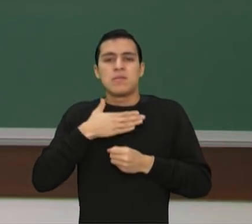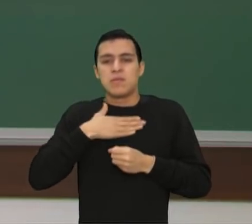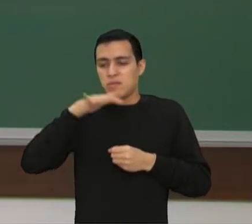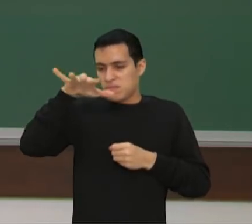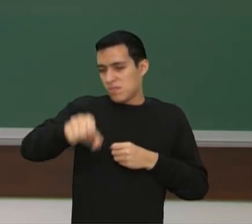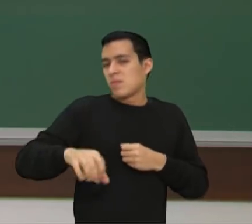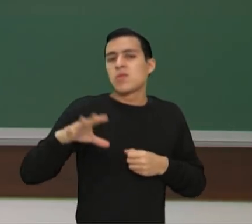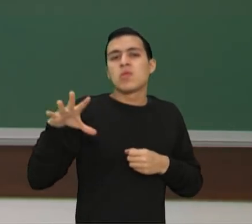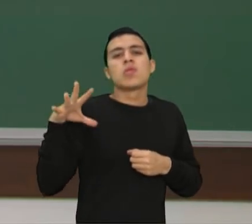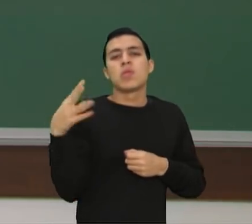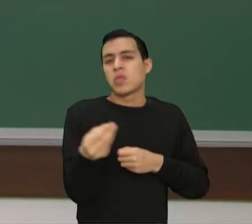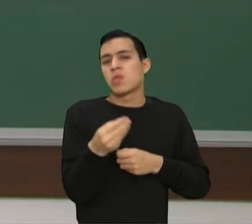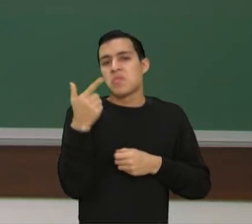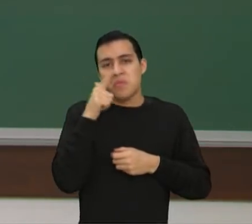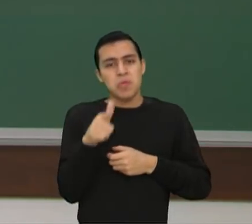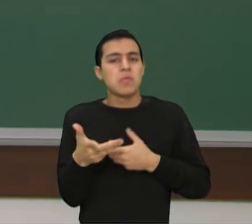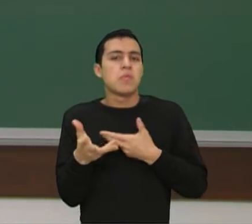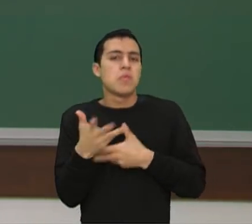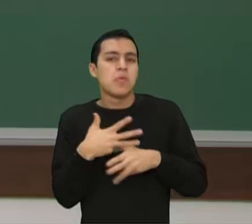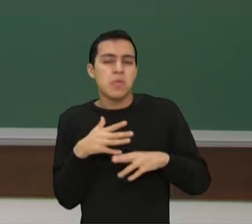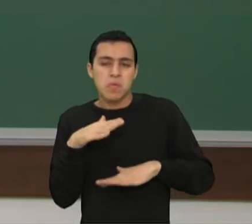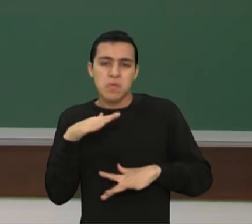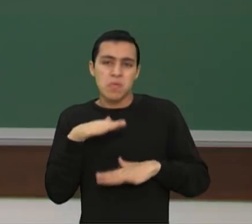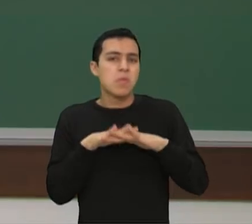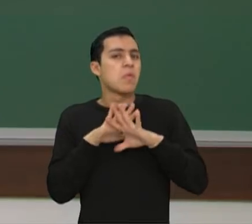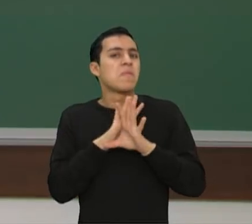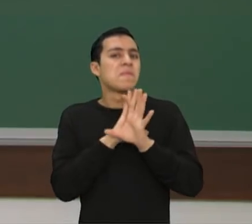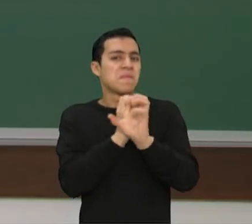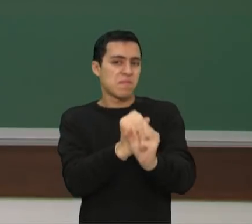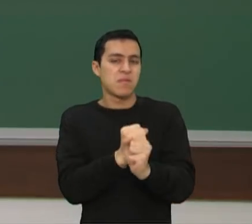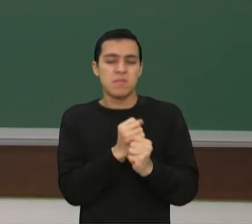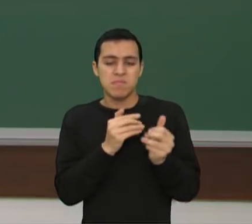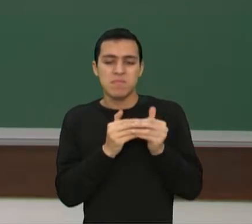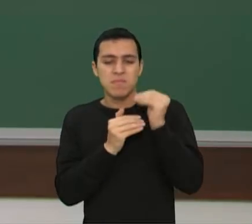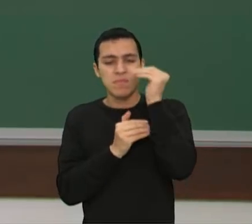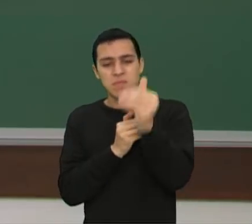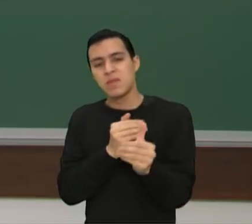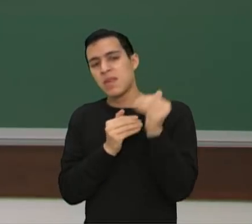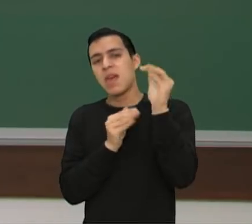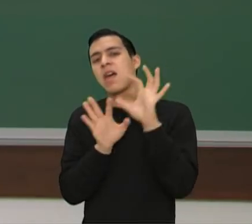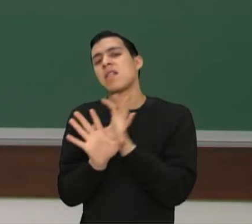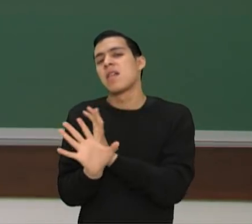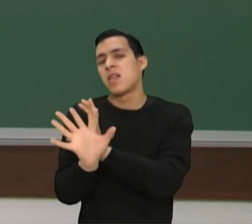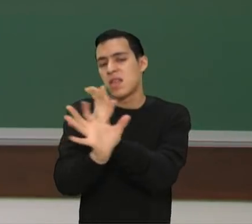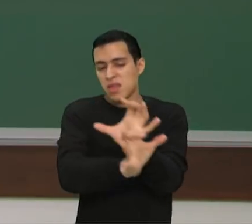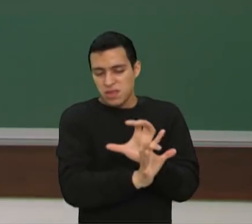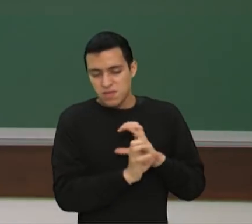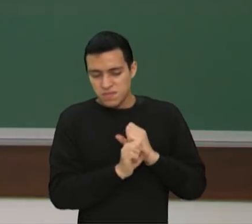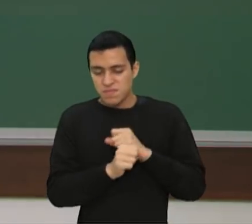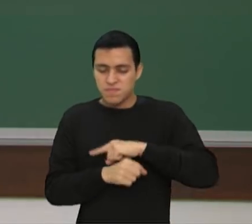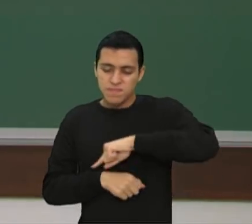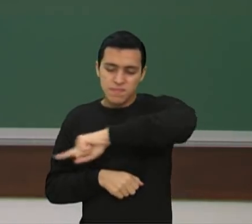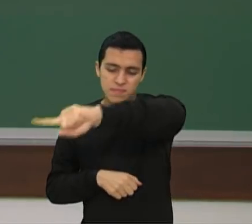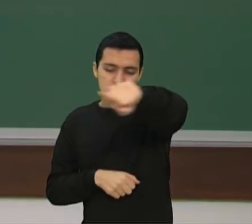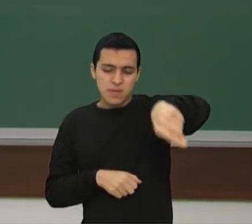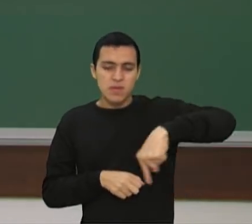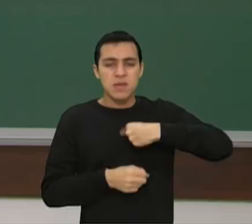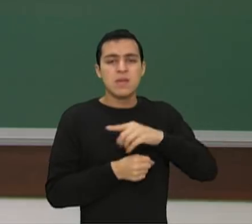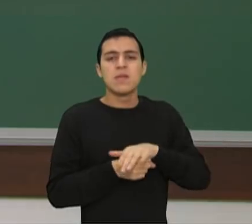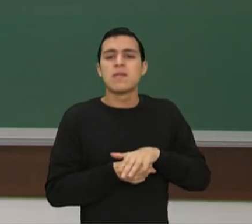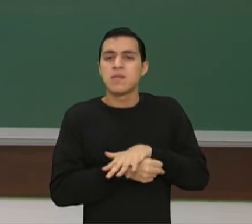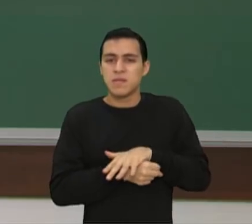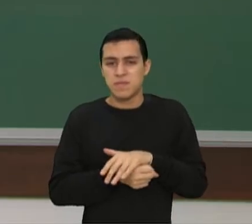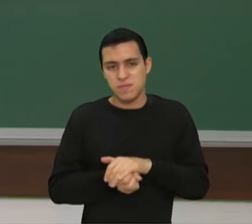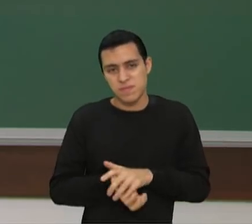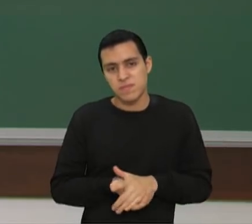captura todas as pecinhas, ou ganha, ou acumula. E assim por diante, até você fechar todas as pecinhas, os buracos ali do